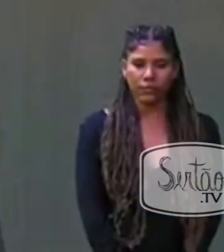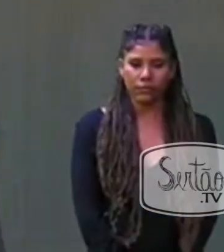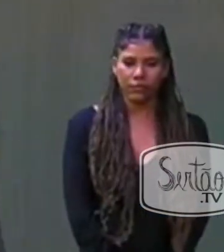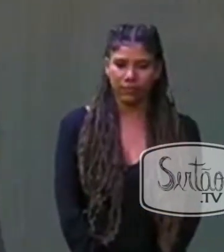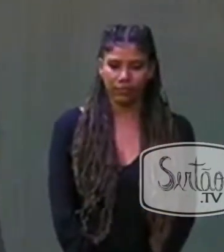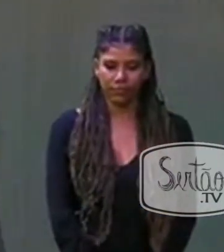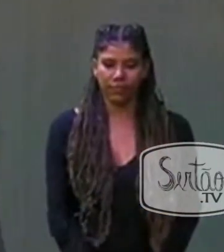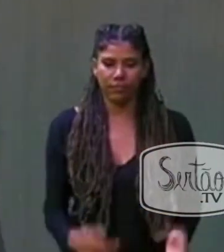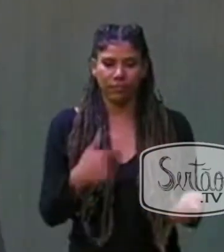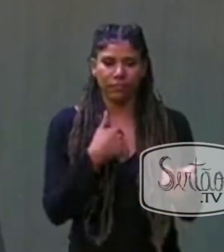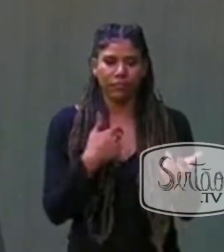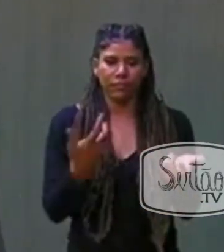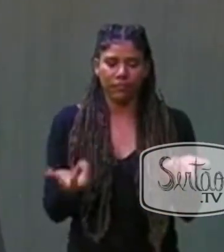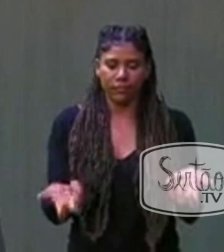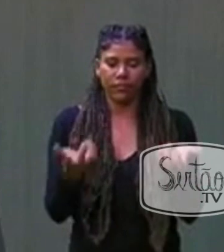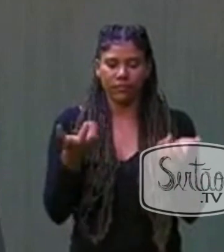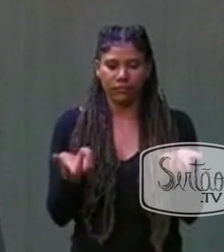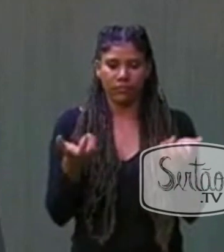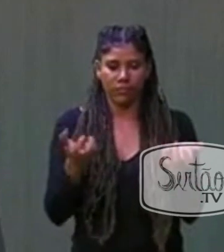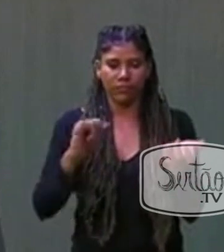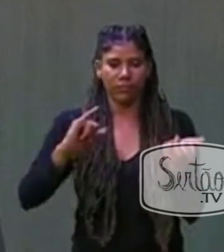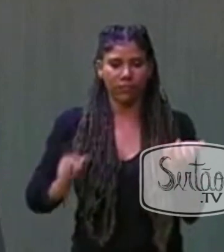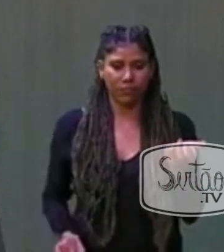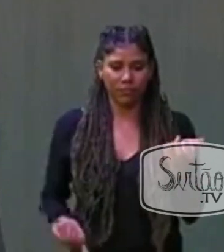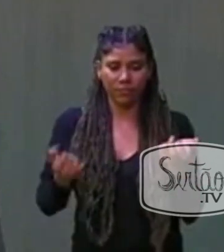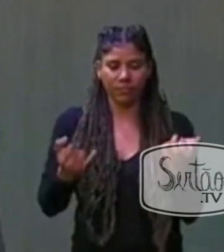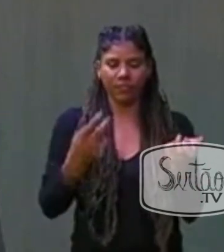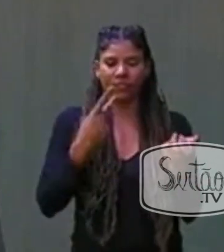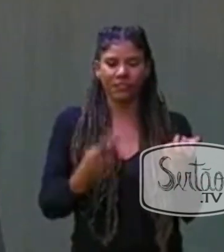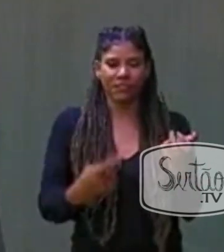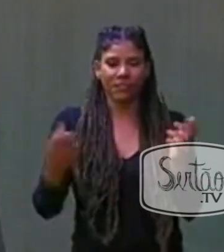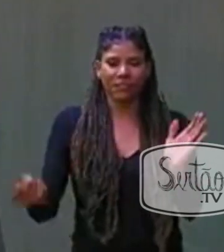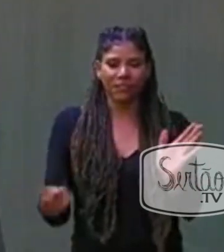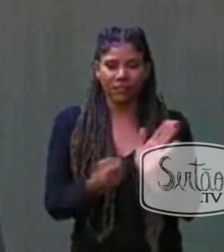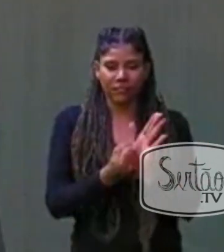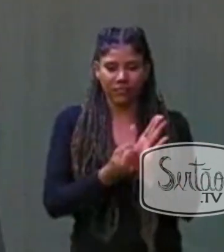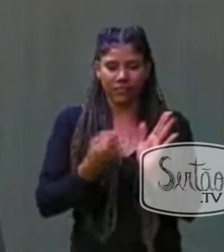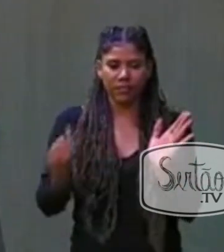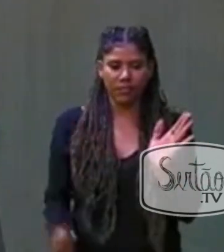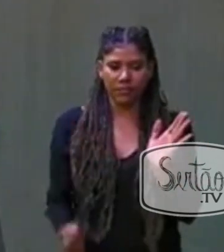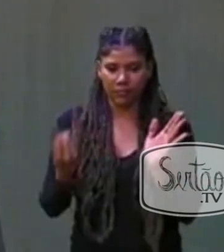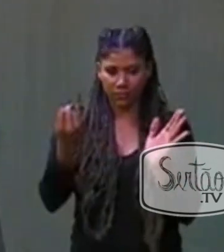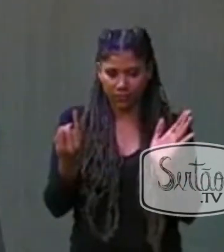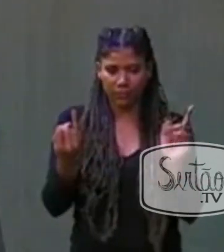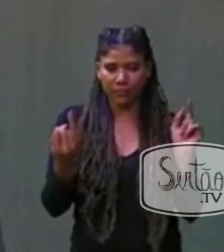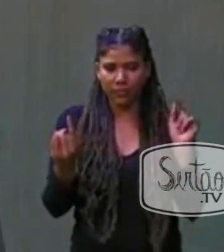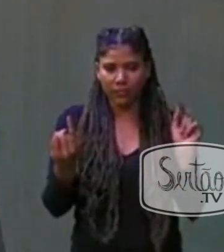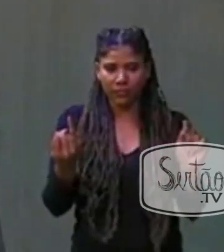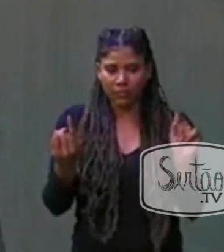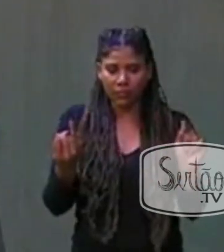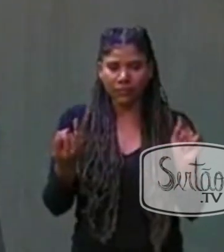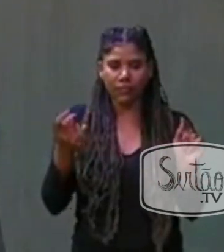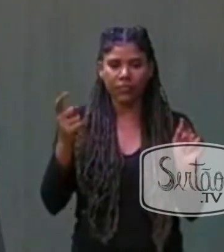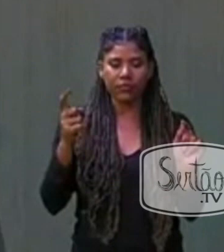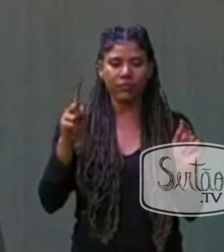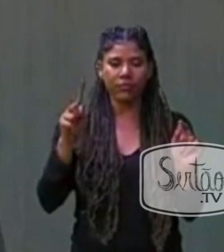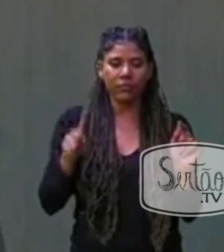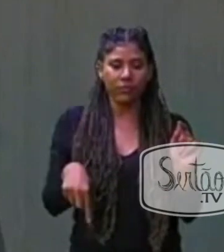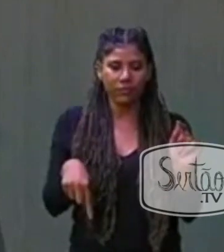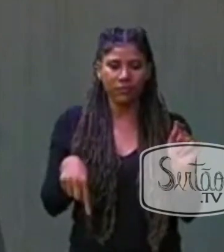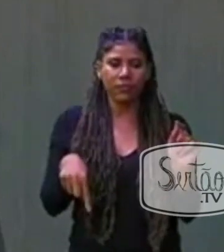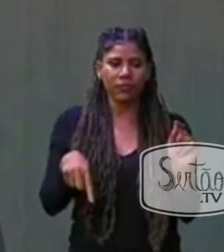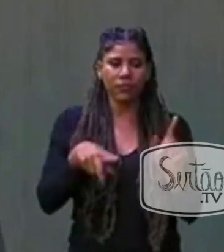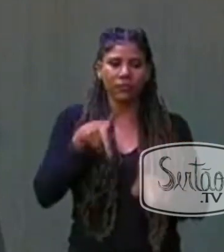eu não podia deixar de registrar uma marca extremamente importante para